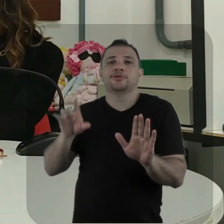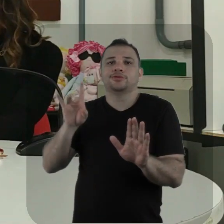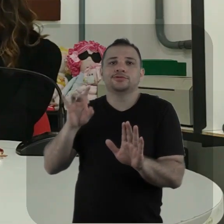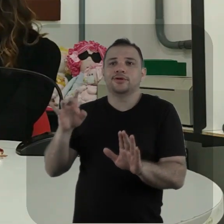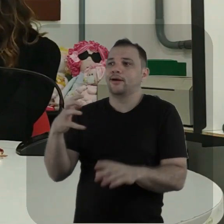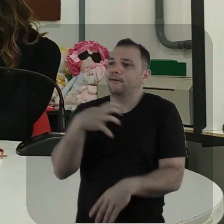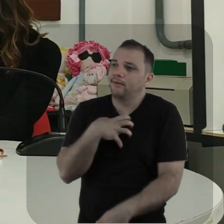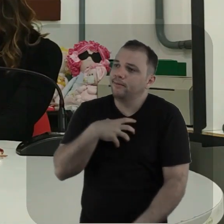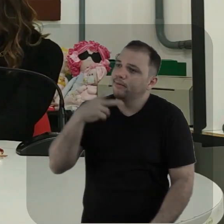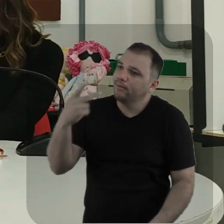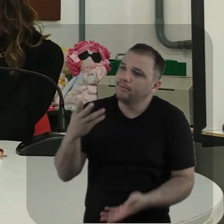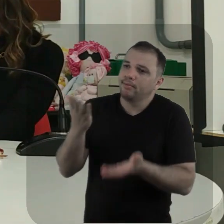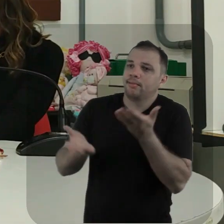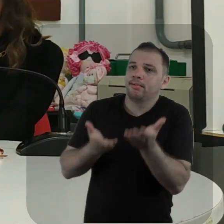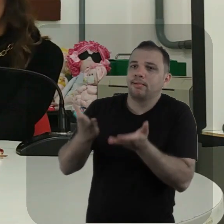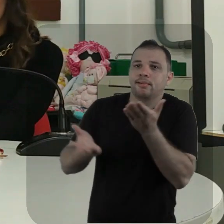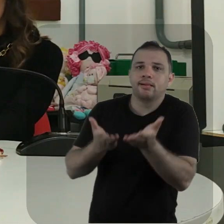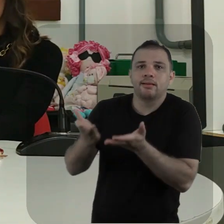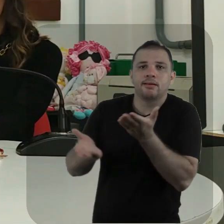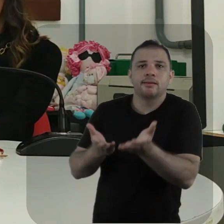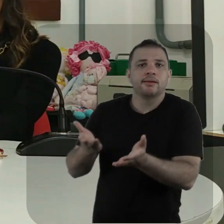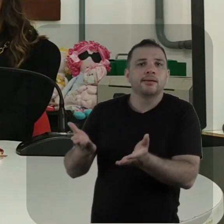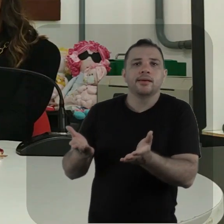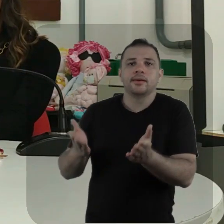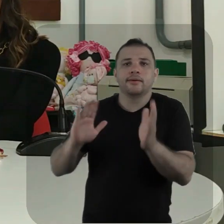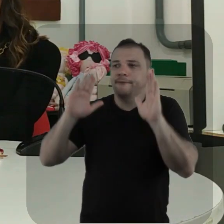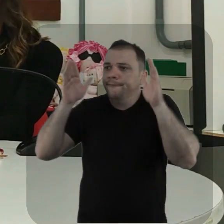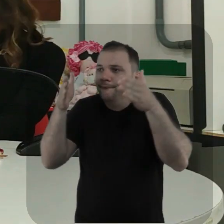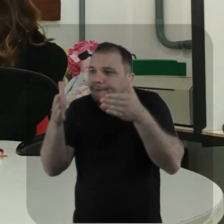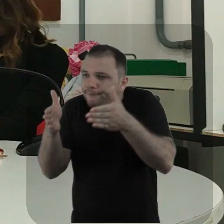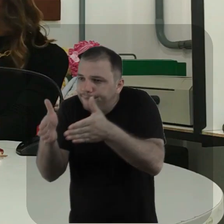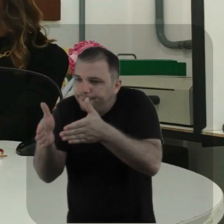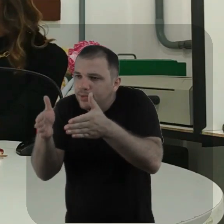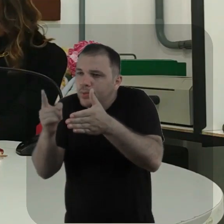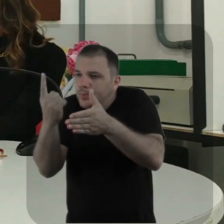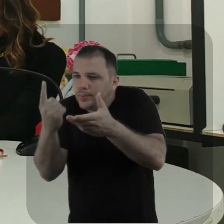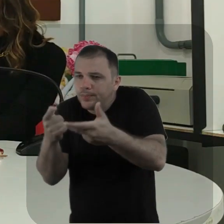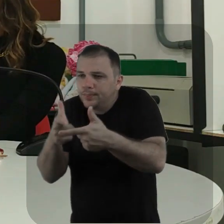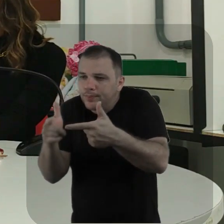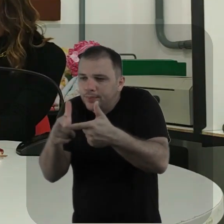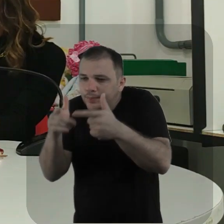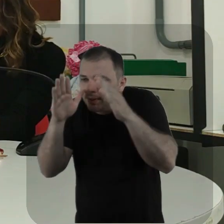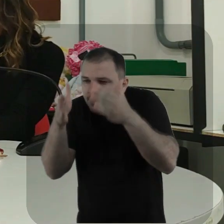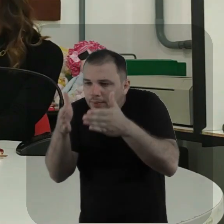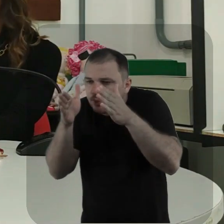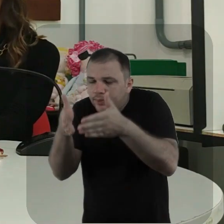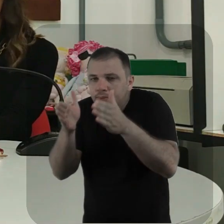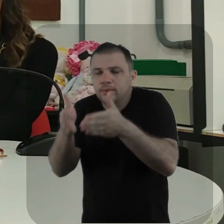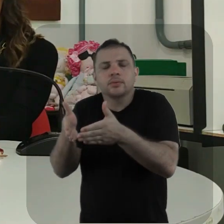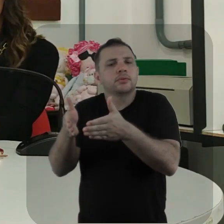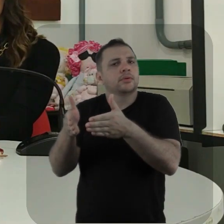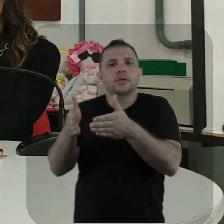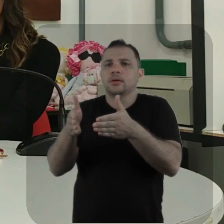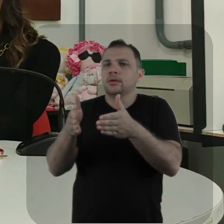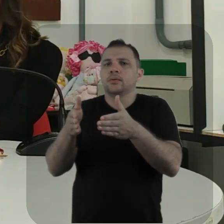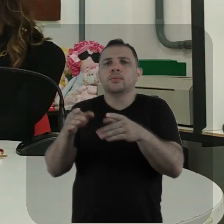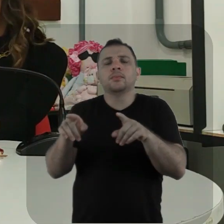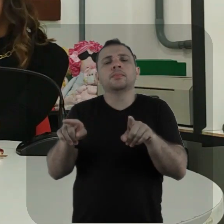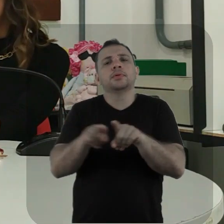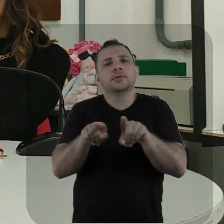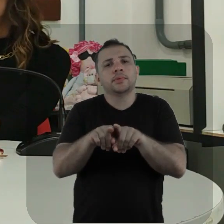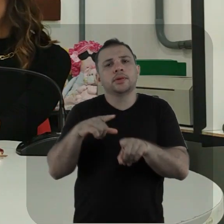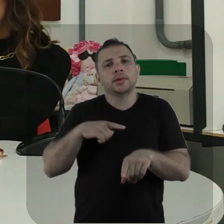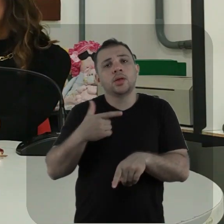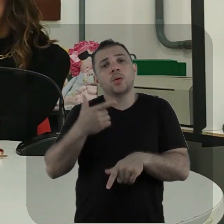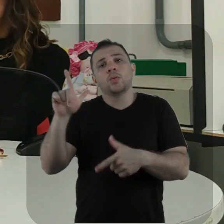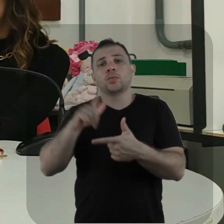você trabalhar sintoma. Né? Não adianta você ter um foco ali muito fechado naquilo que é trazido, naquilo que é diagnosticado,